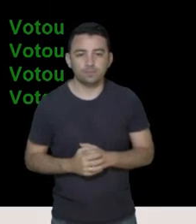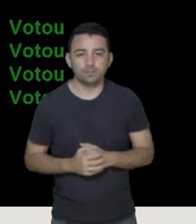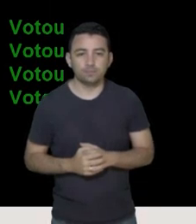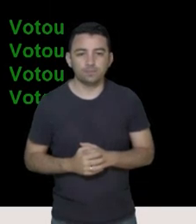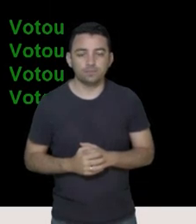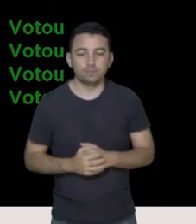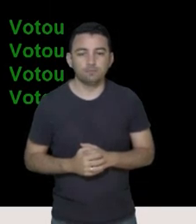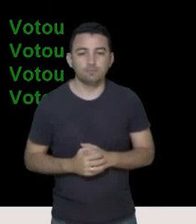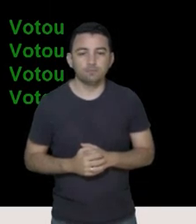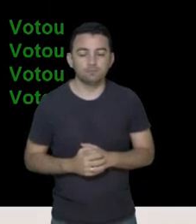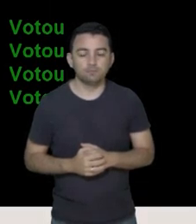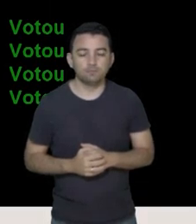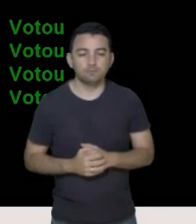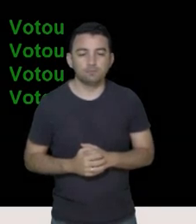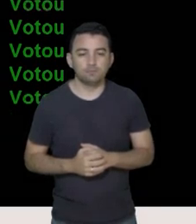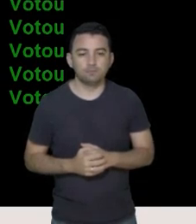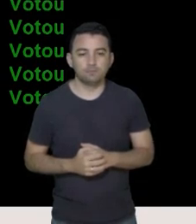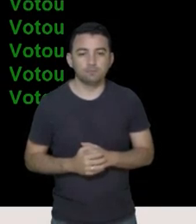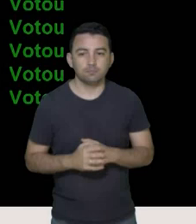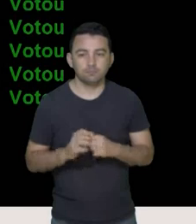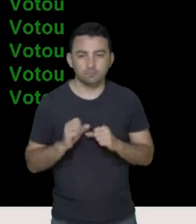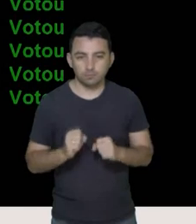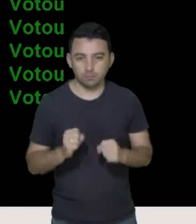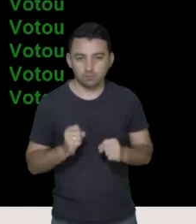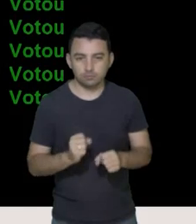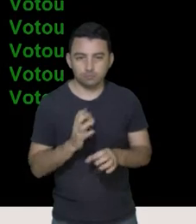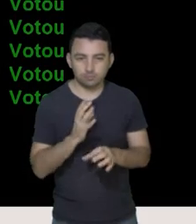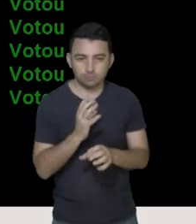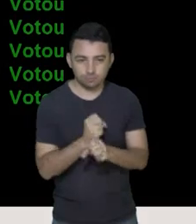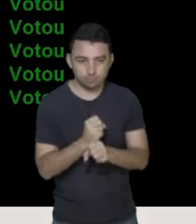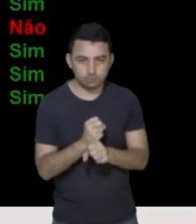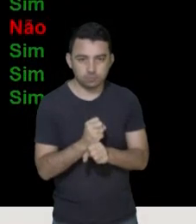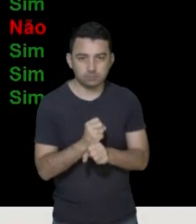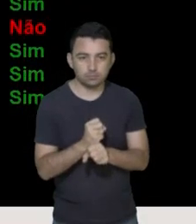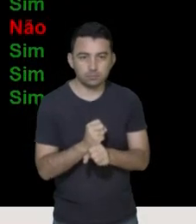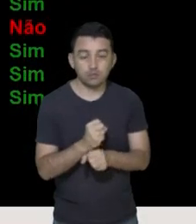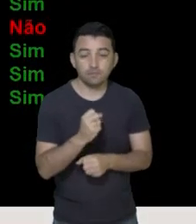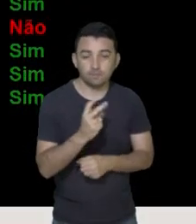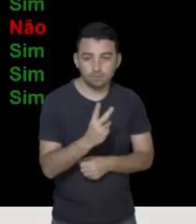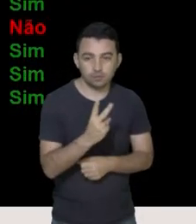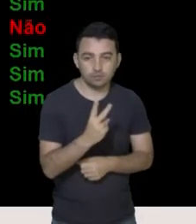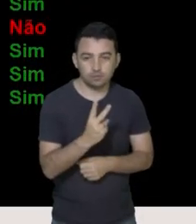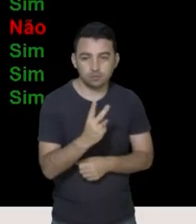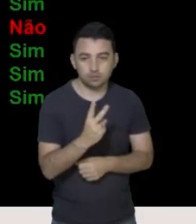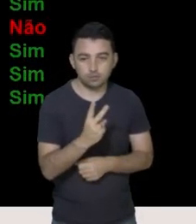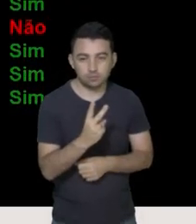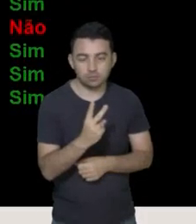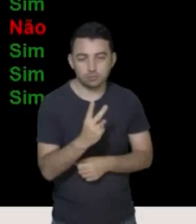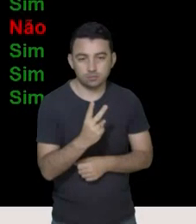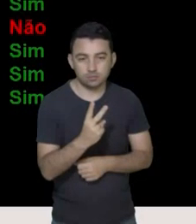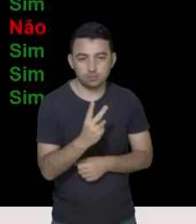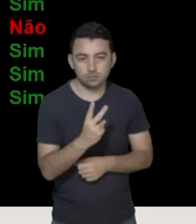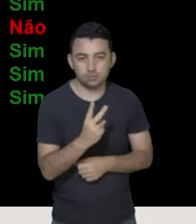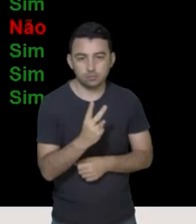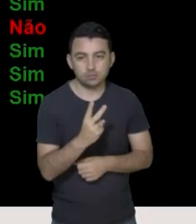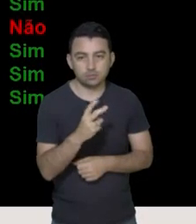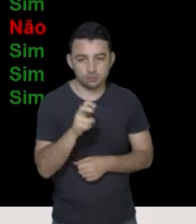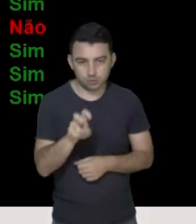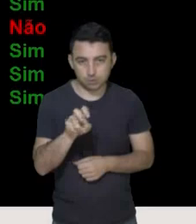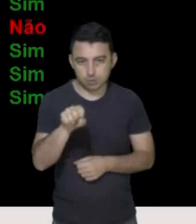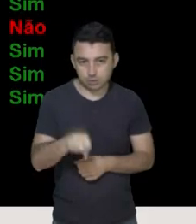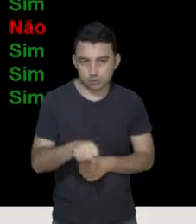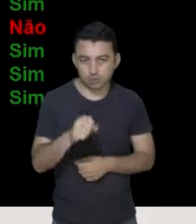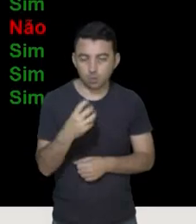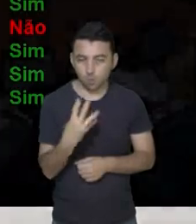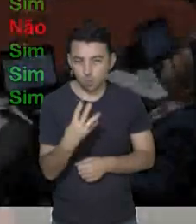Podemos colher o resultado. Votaram 29 senhores deputados, 25 sim, 4